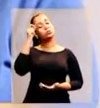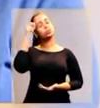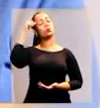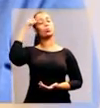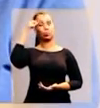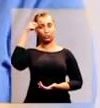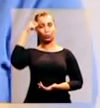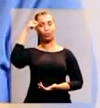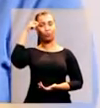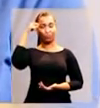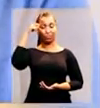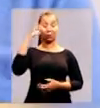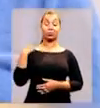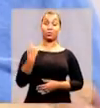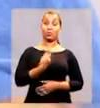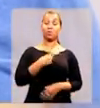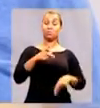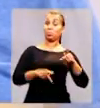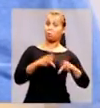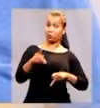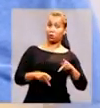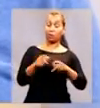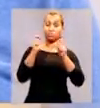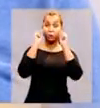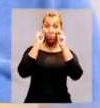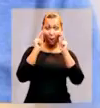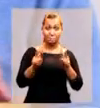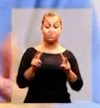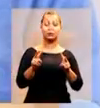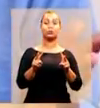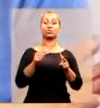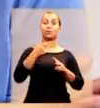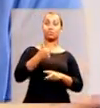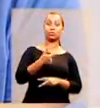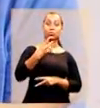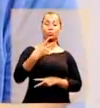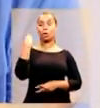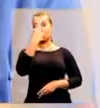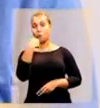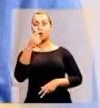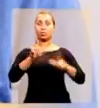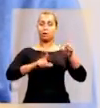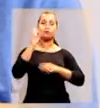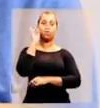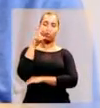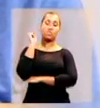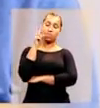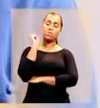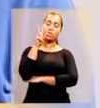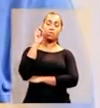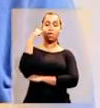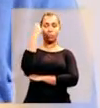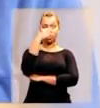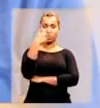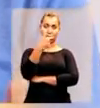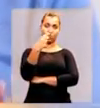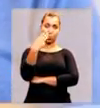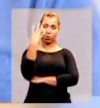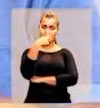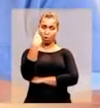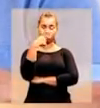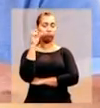cultura audiovisual exponencial. A nossa população assiste 24 horas de televisão todos os dias,